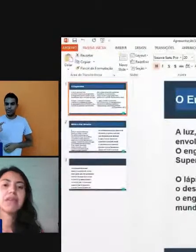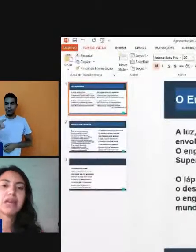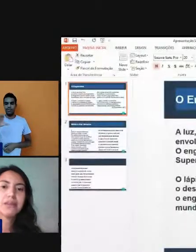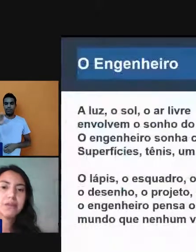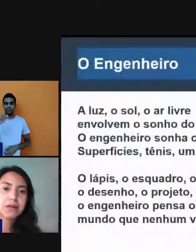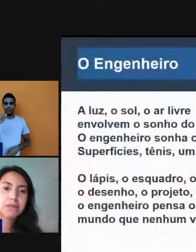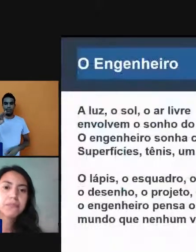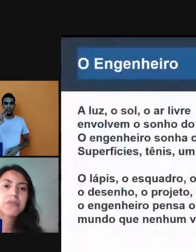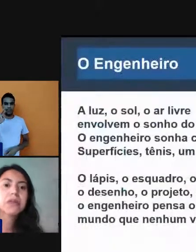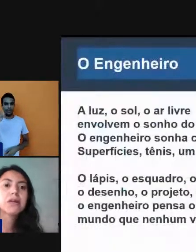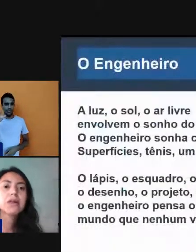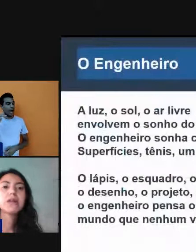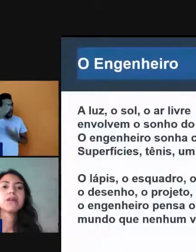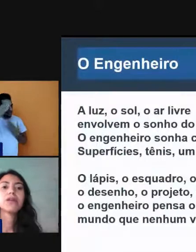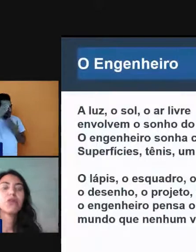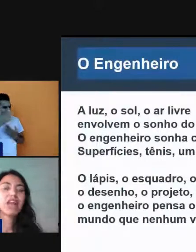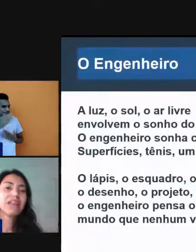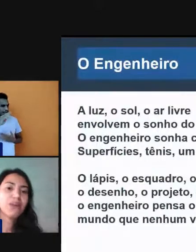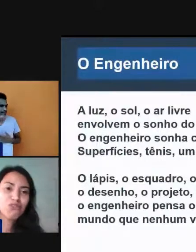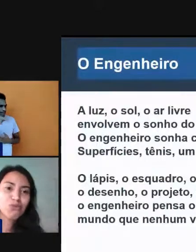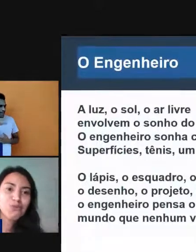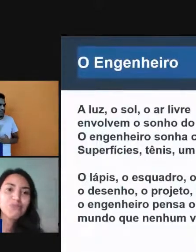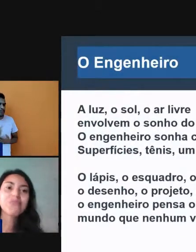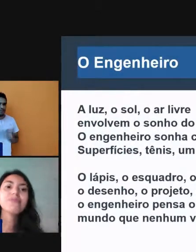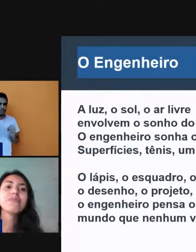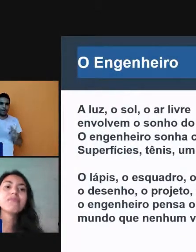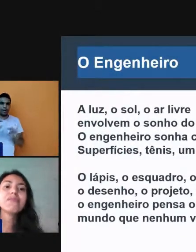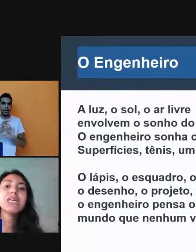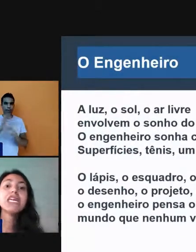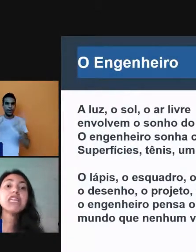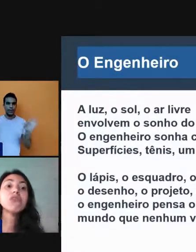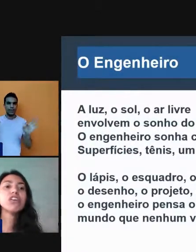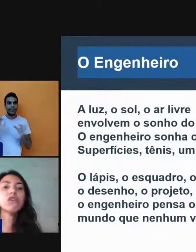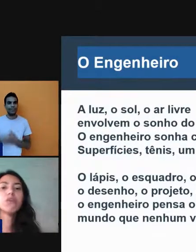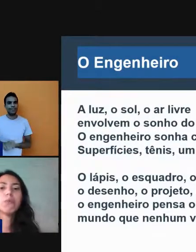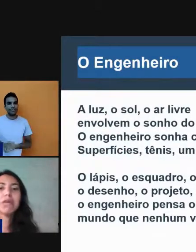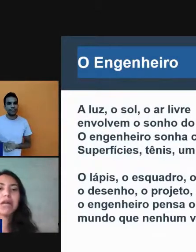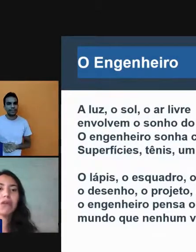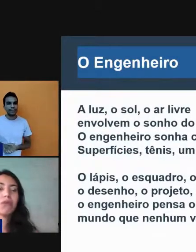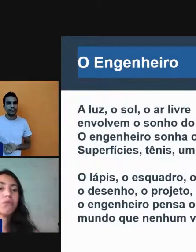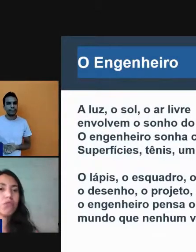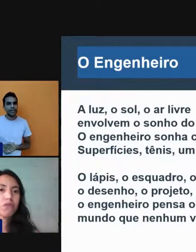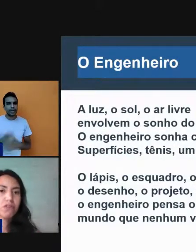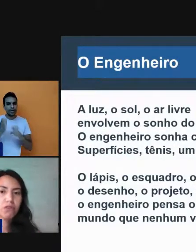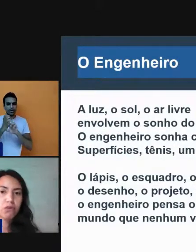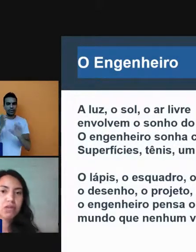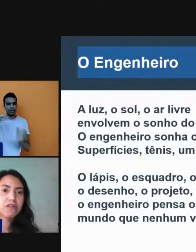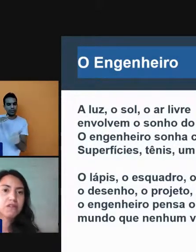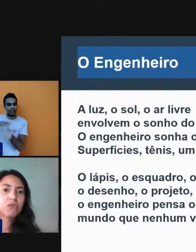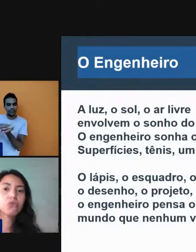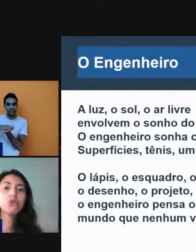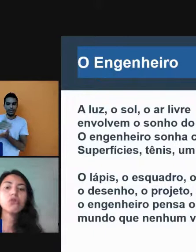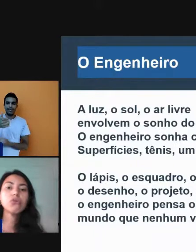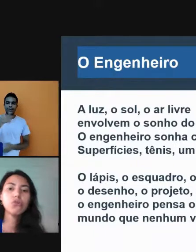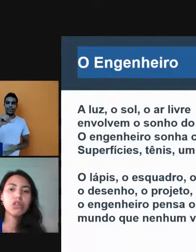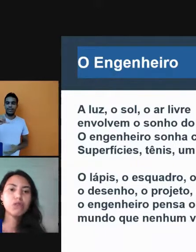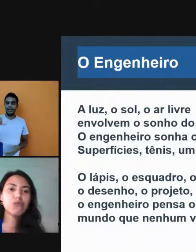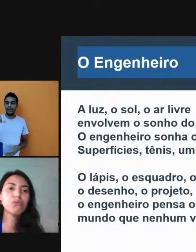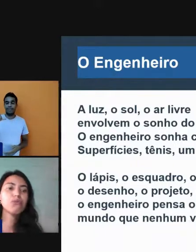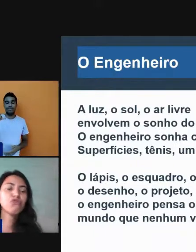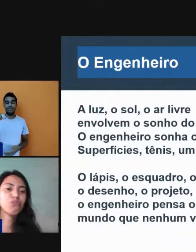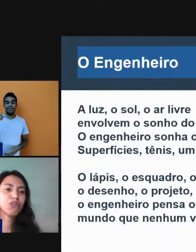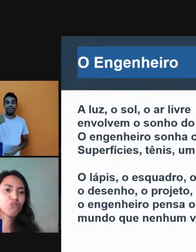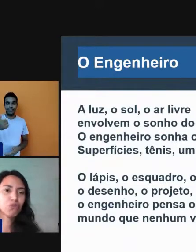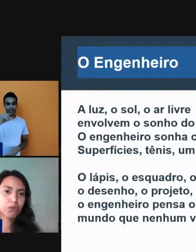Ah, obrigada, Bianca. Ah, tá ótimo. Então, Engenheiro foi publicado em 1945, no